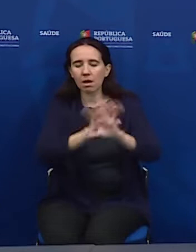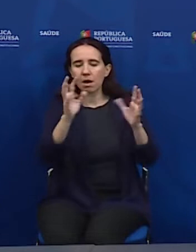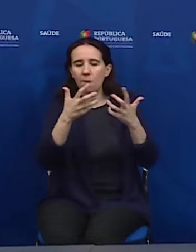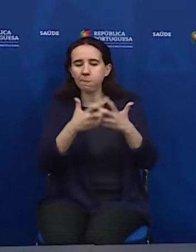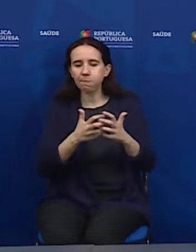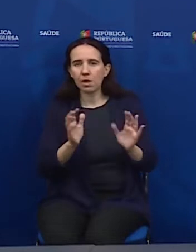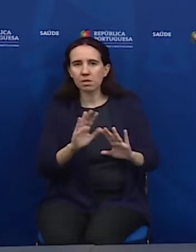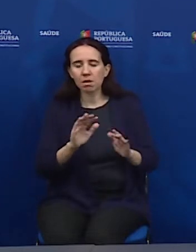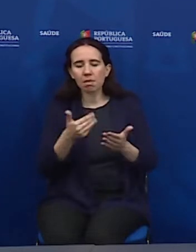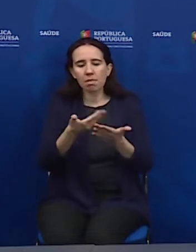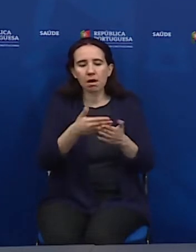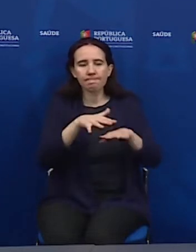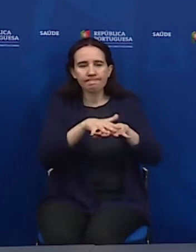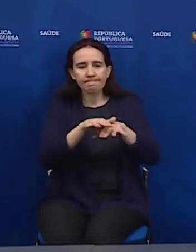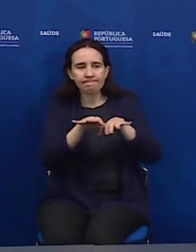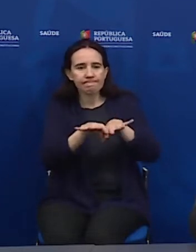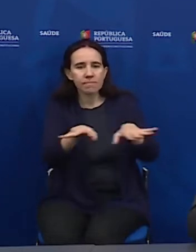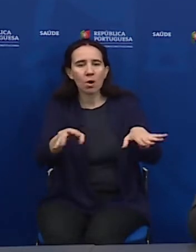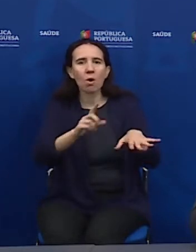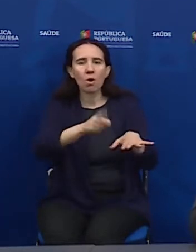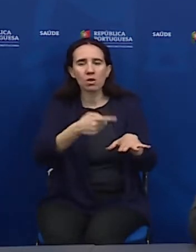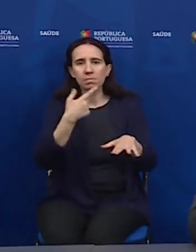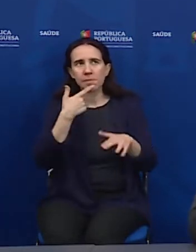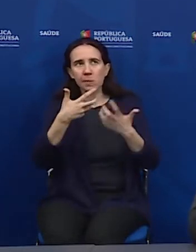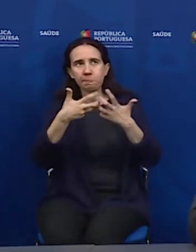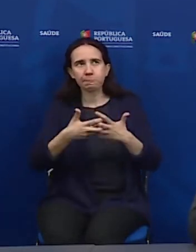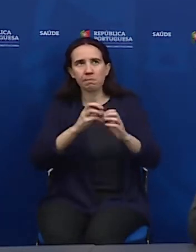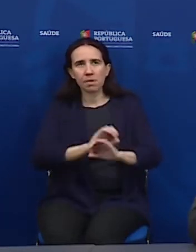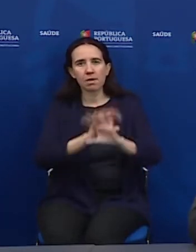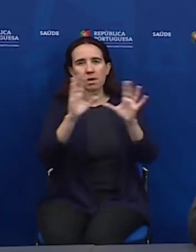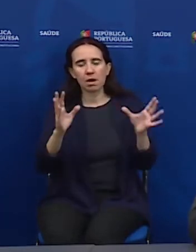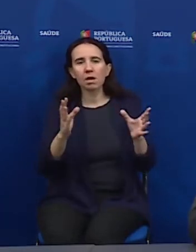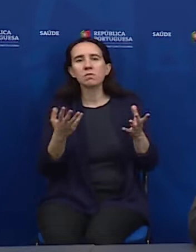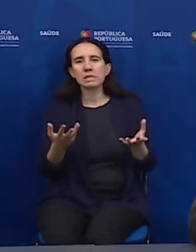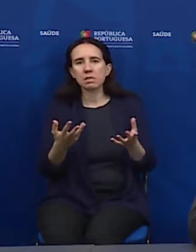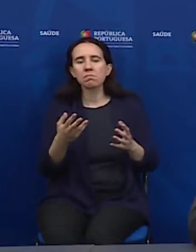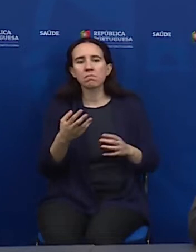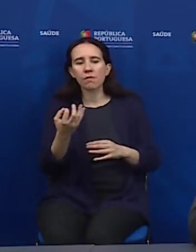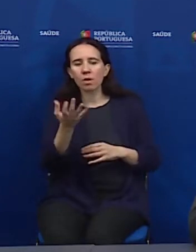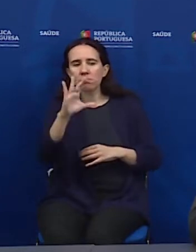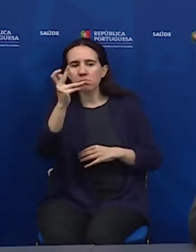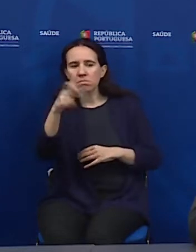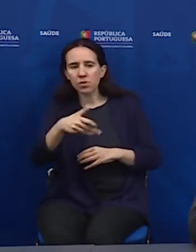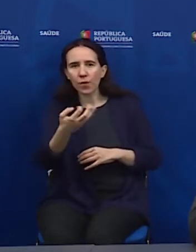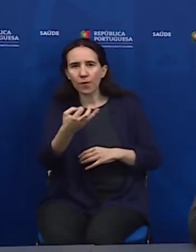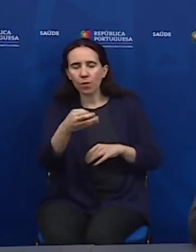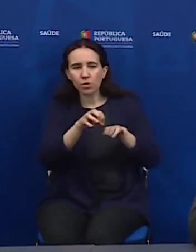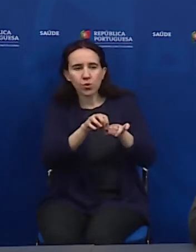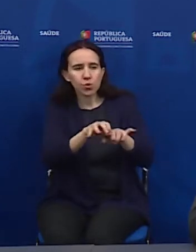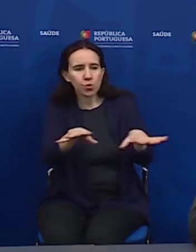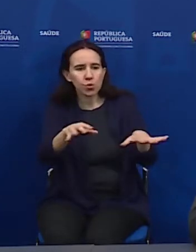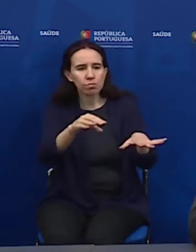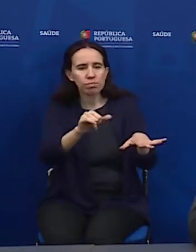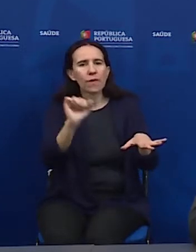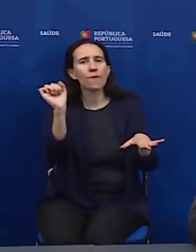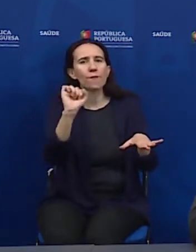inequivocamente, cadeias de transmissão, perceber, claro e inequivocamente, onde é que determinada ocorrência, determinado surto